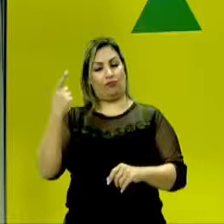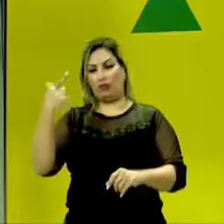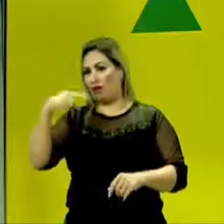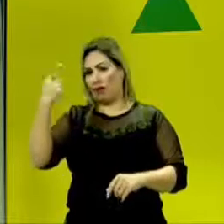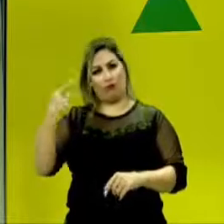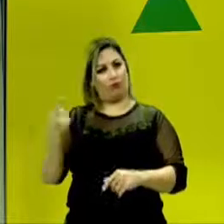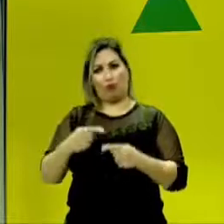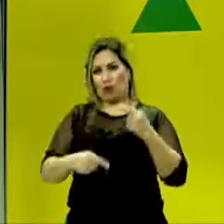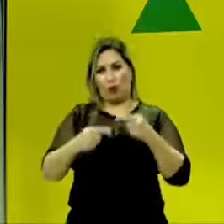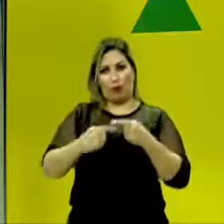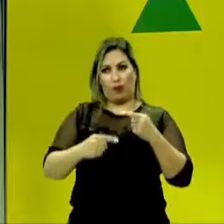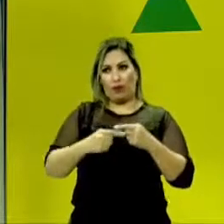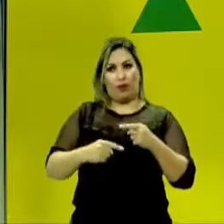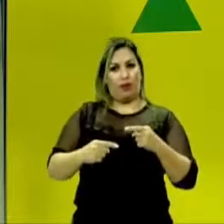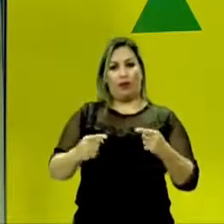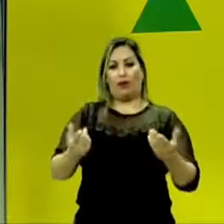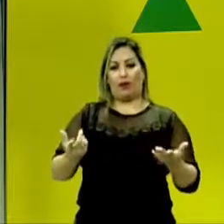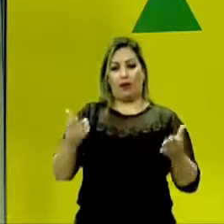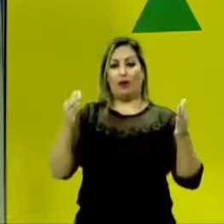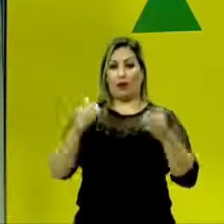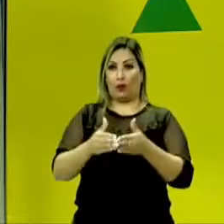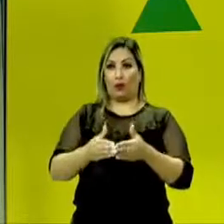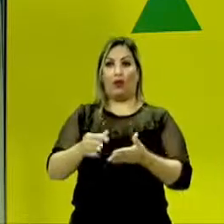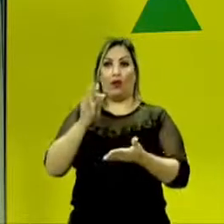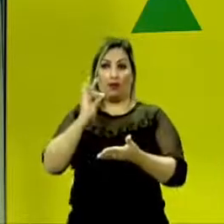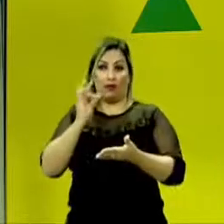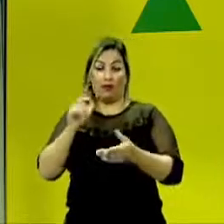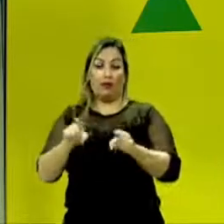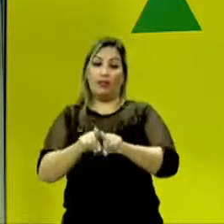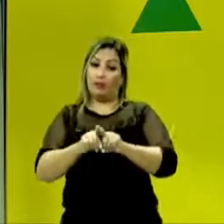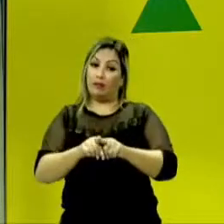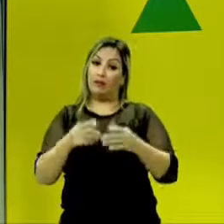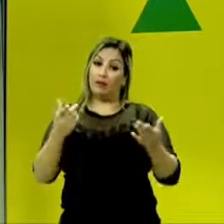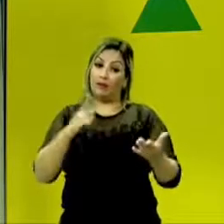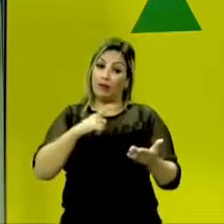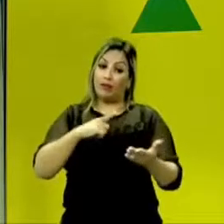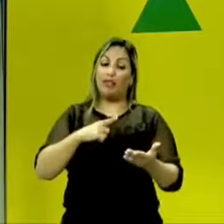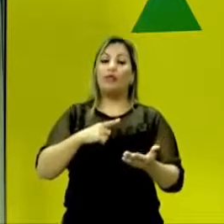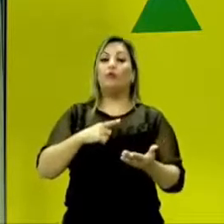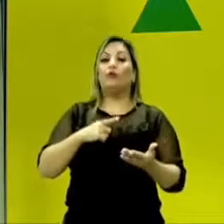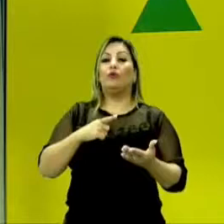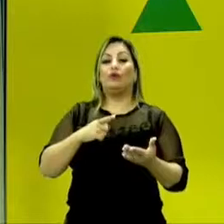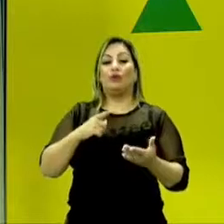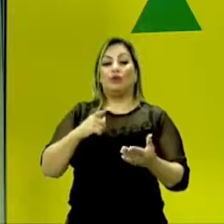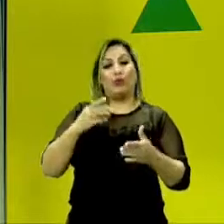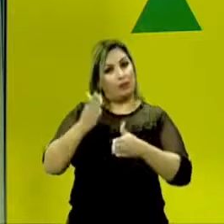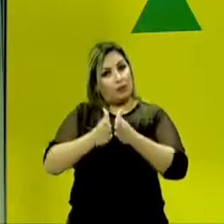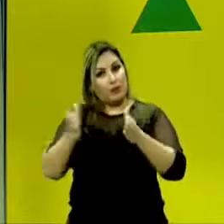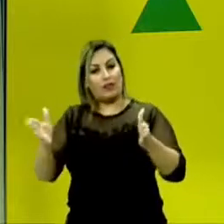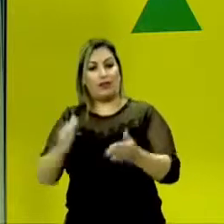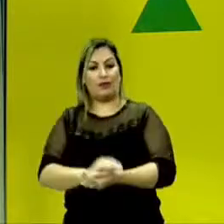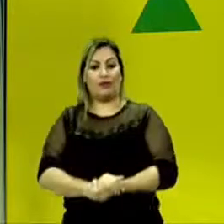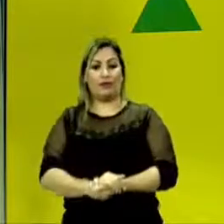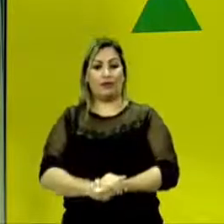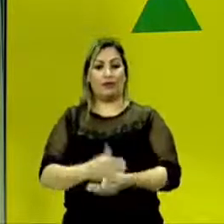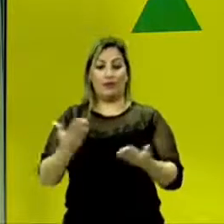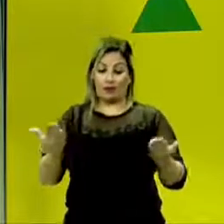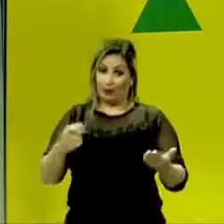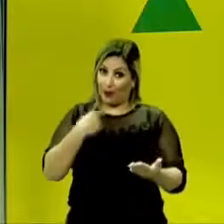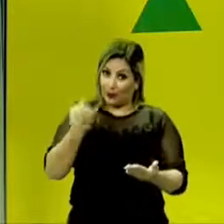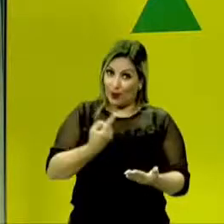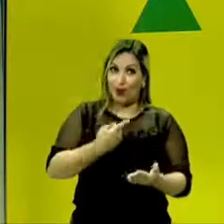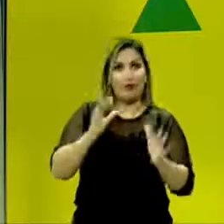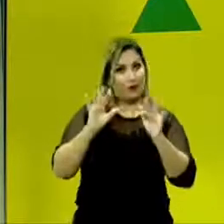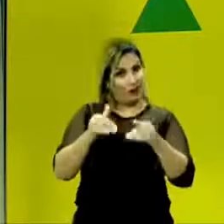depois, né? A população já estava concentrada ali por conta da cafeicultura. Então, a gente vai ter justamente esse processo. Gente,